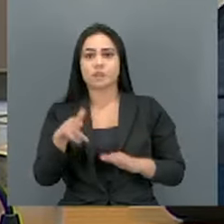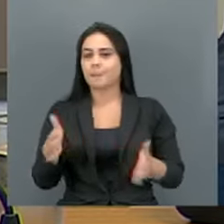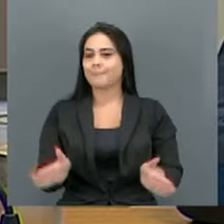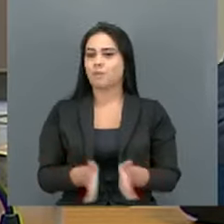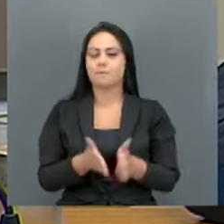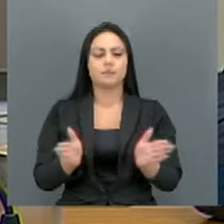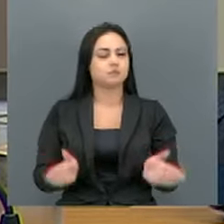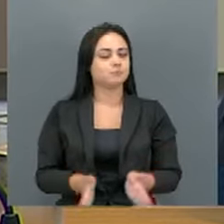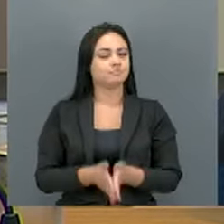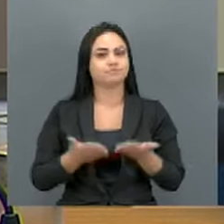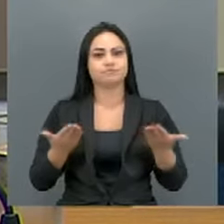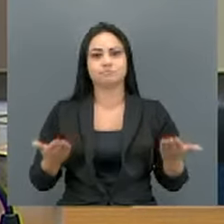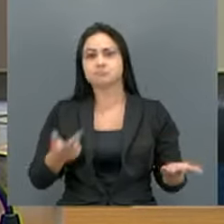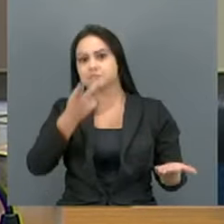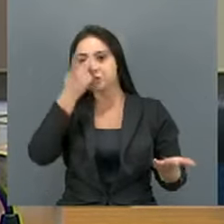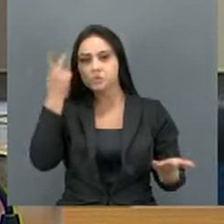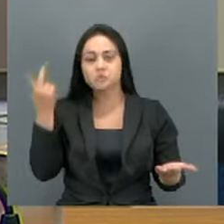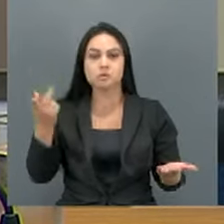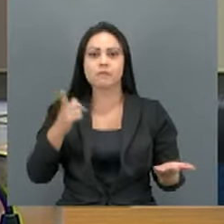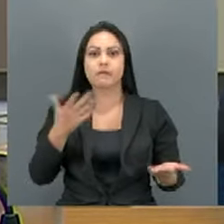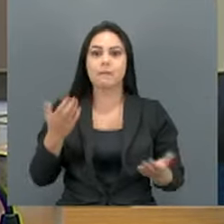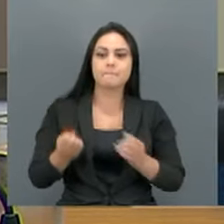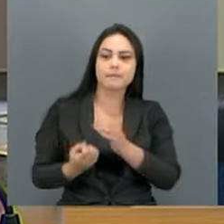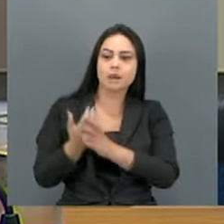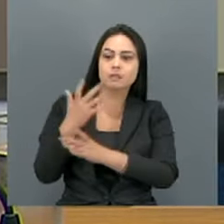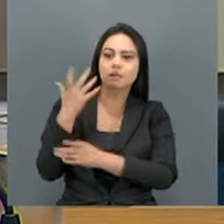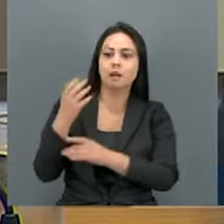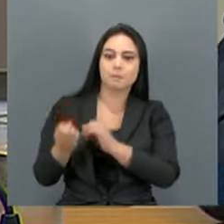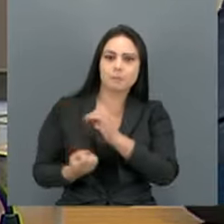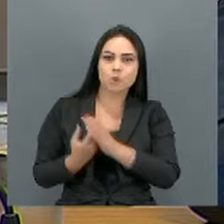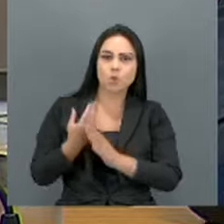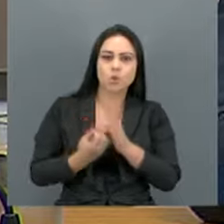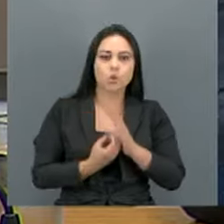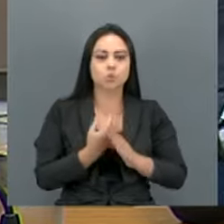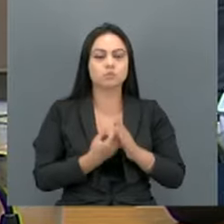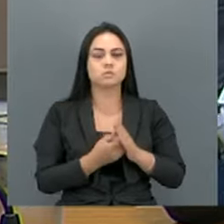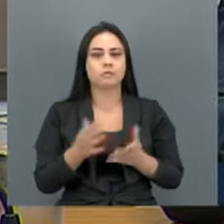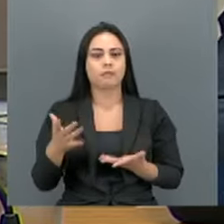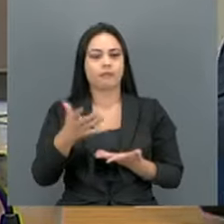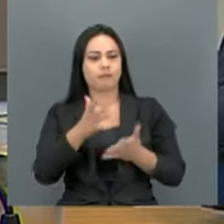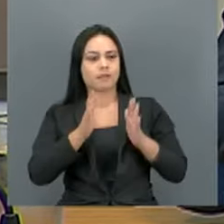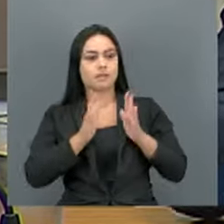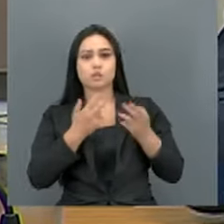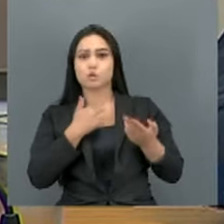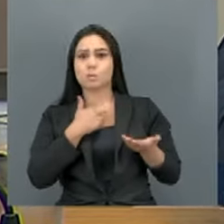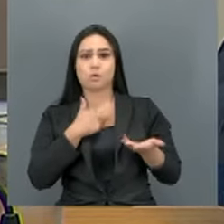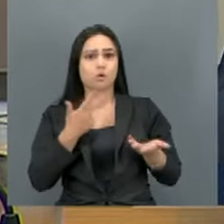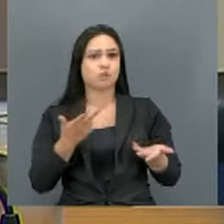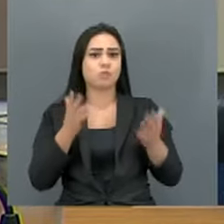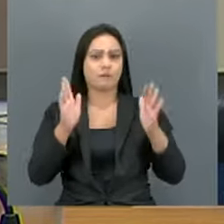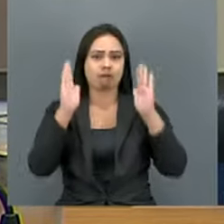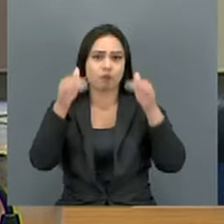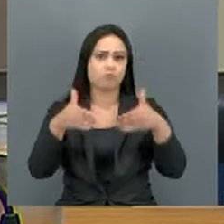de miséria. É de pessoas que querem plantar, que querem produzir, que querem tirar riqueza e não podem tirar. Esse é o foco.